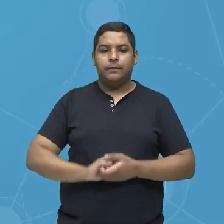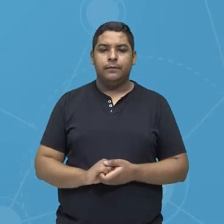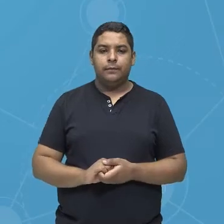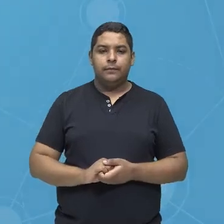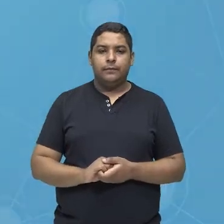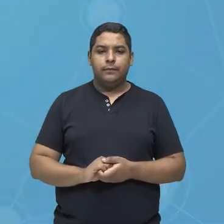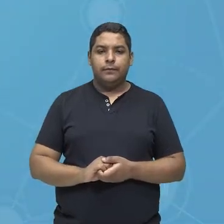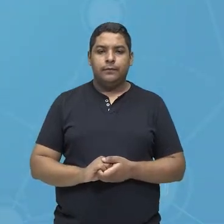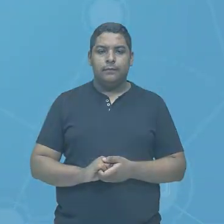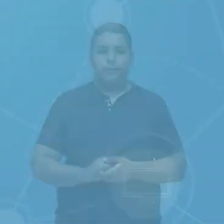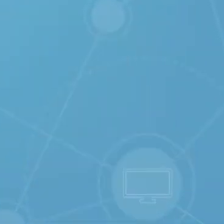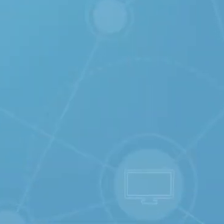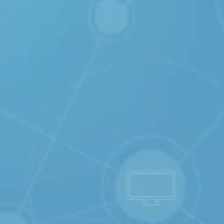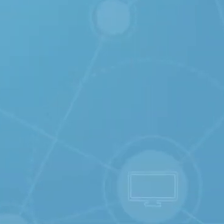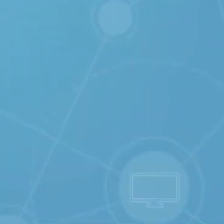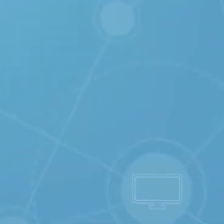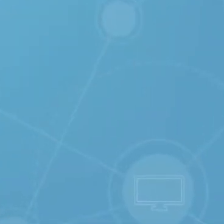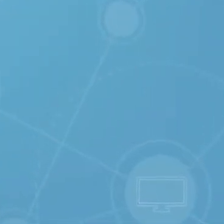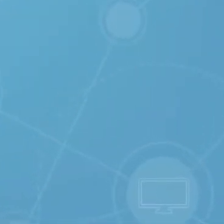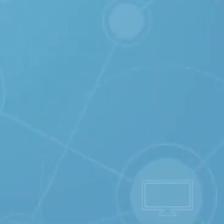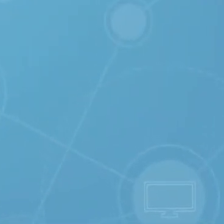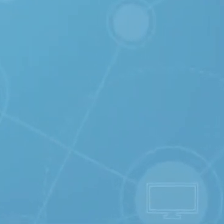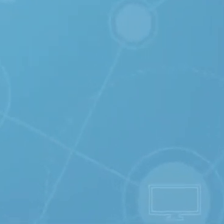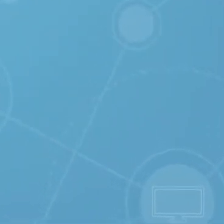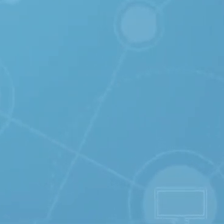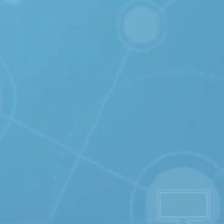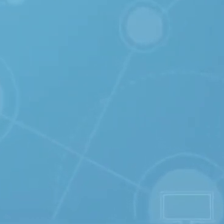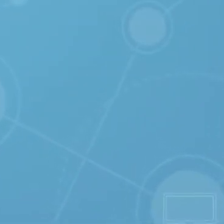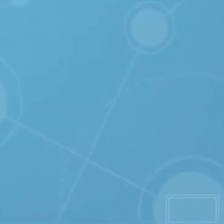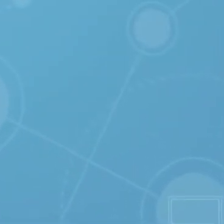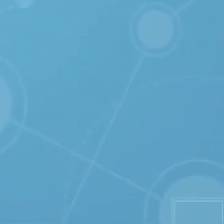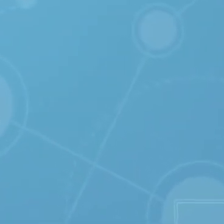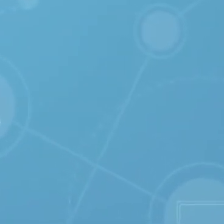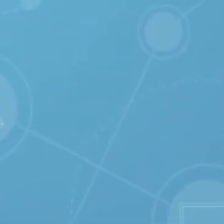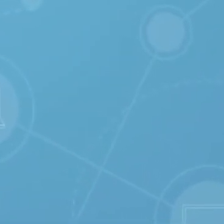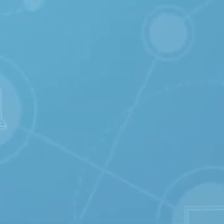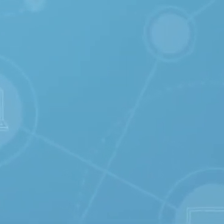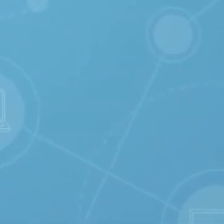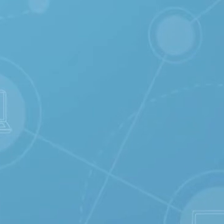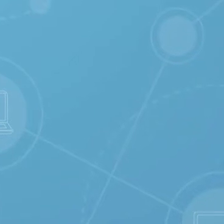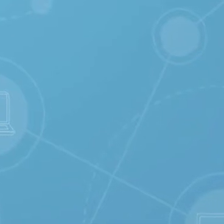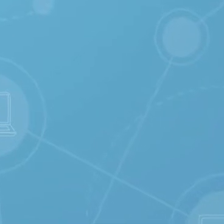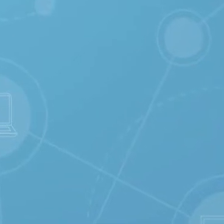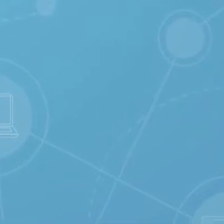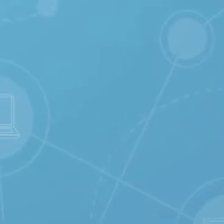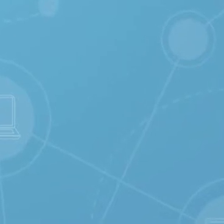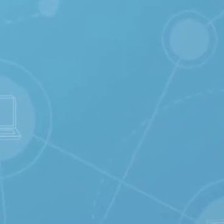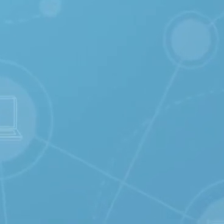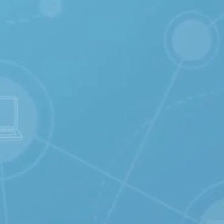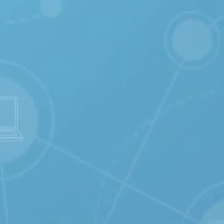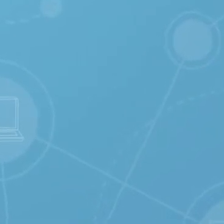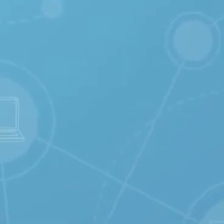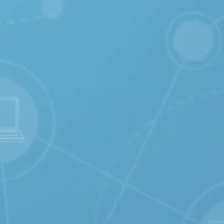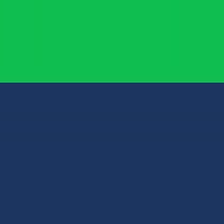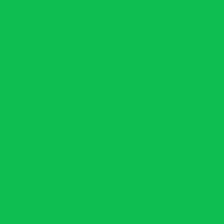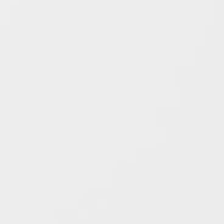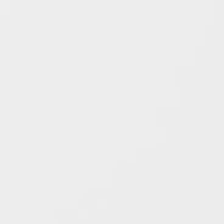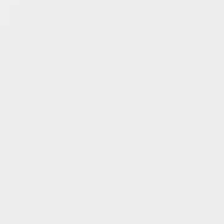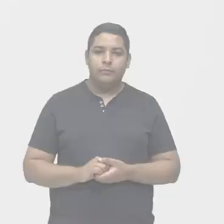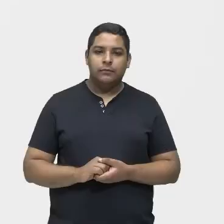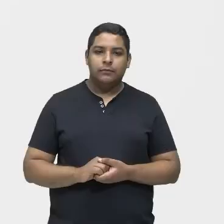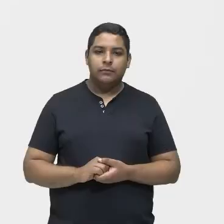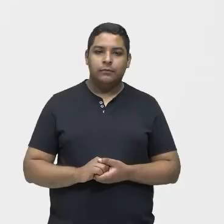Ele está realmente indefeso e ali então o jogo termina. Então esse é o objetivo geral do